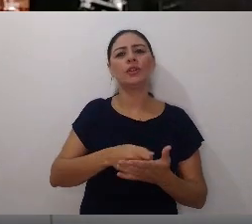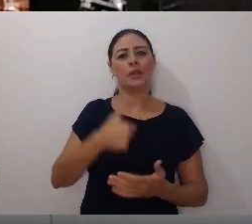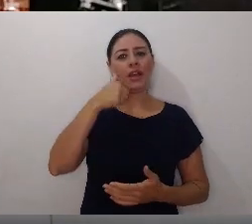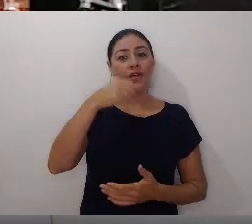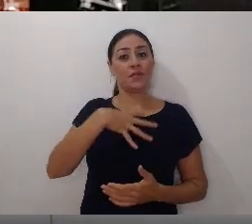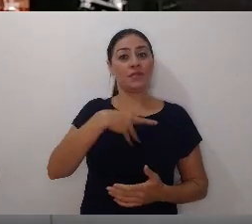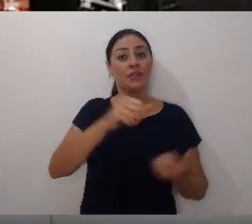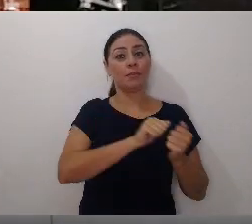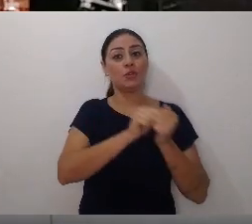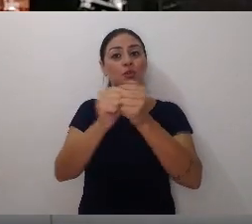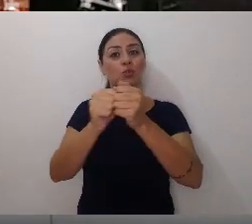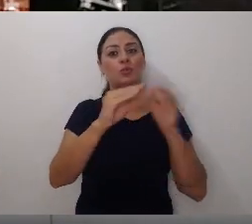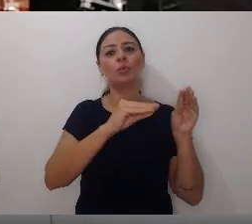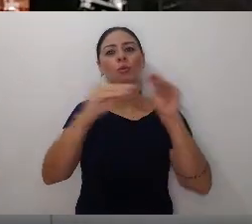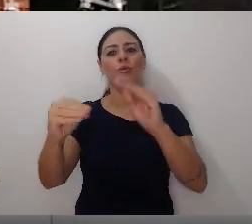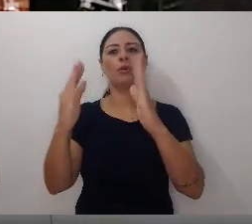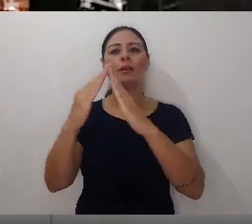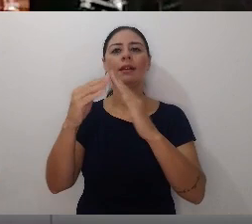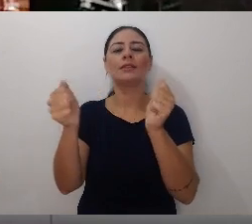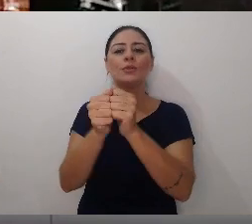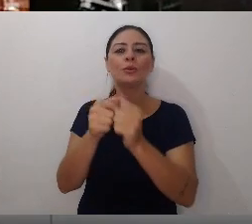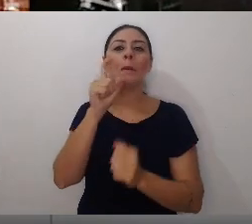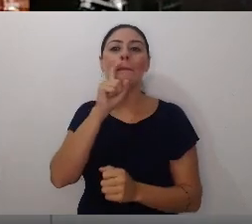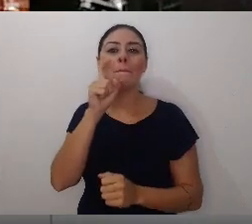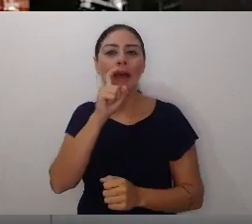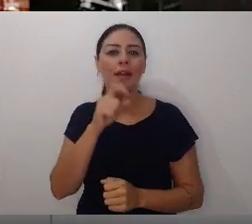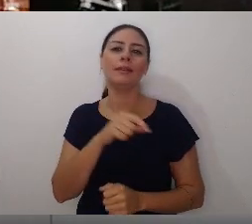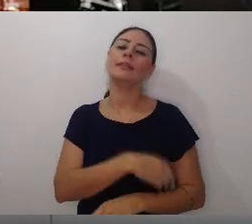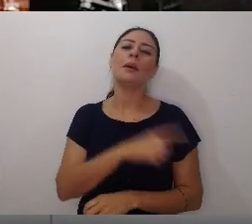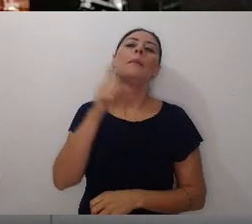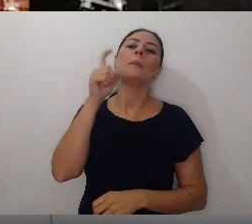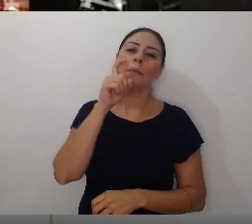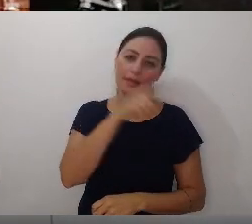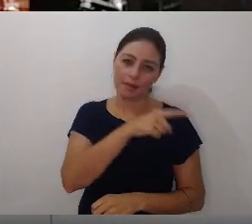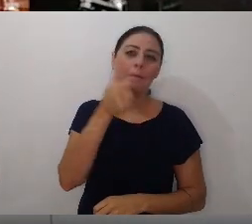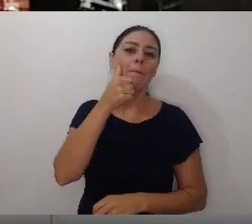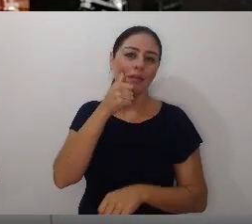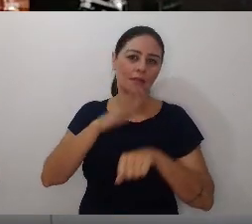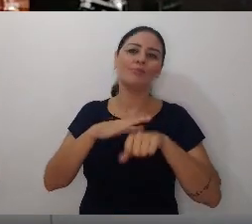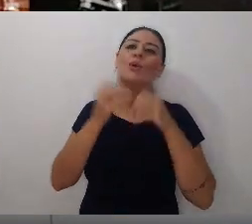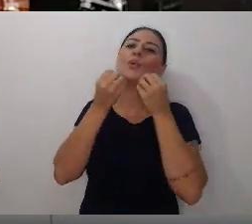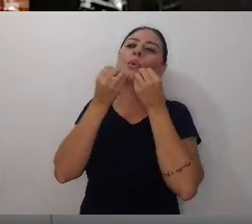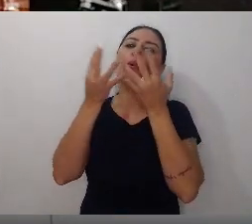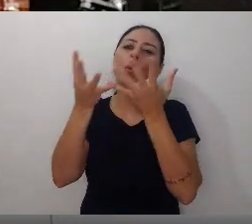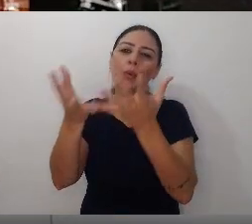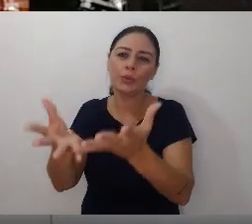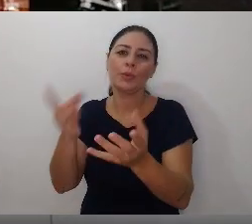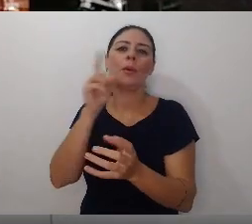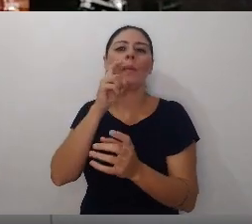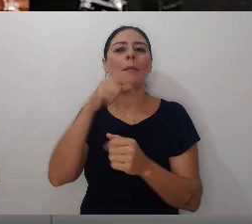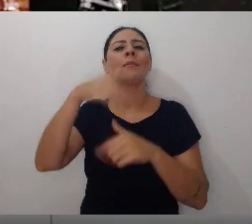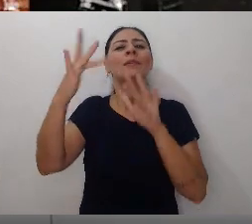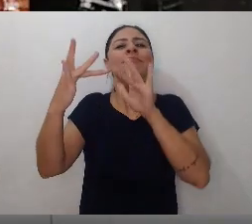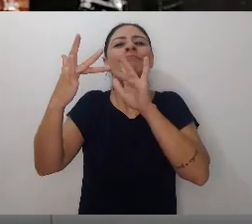mais condições financeiras. Acharam por bem que o pai devia tratar essa menina, devia criar essa menina. E ali foi aberto